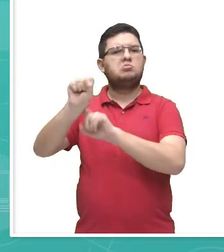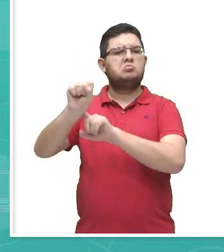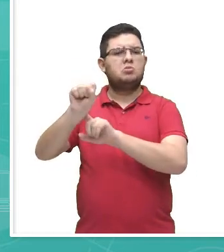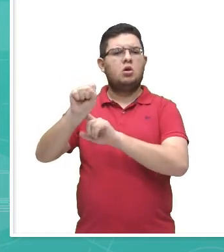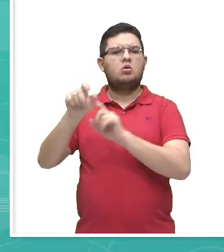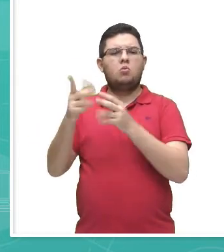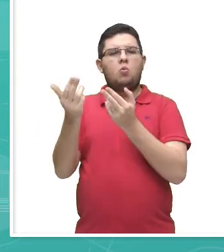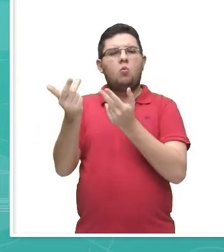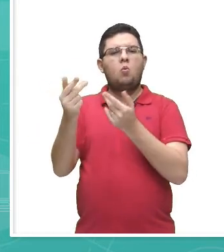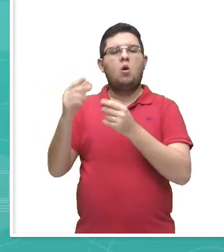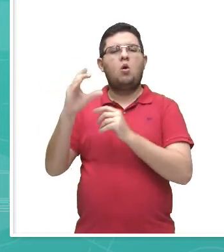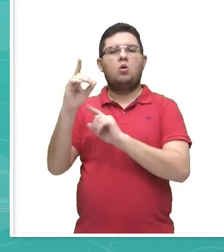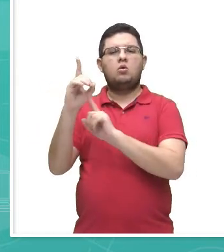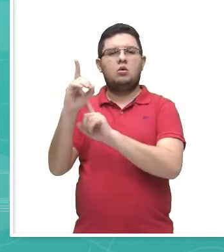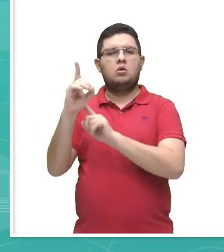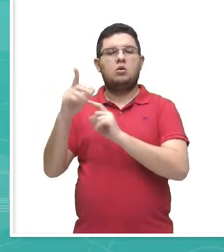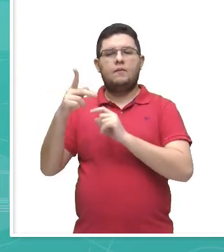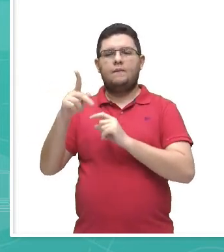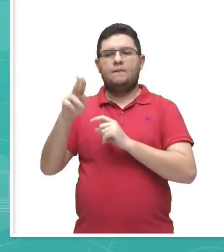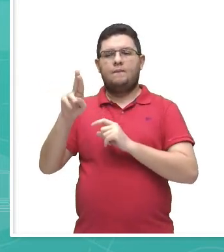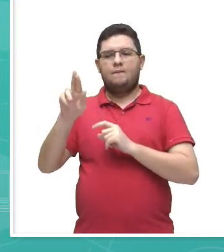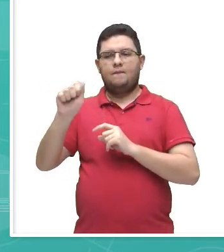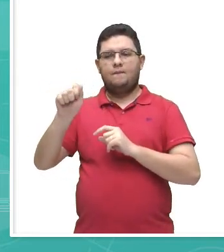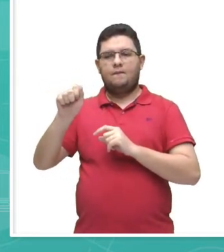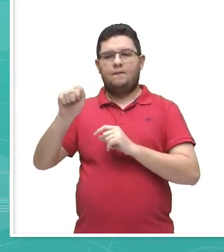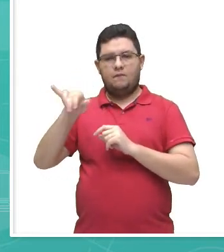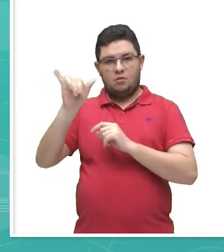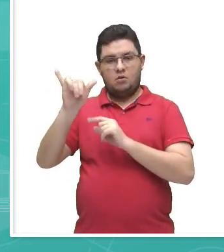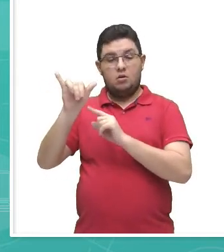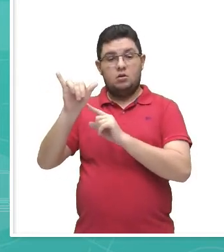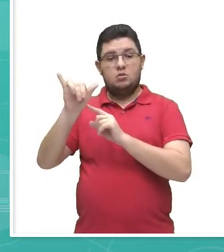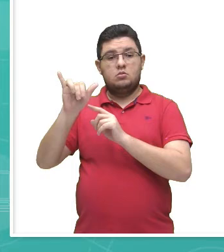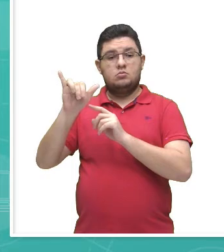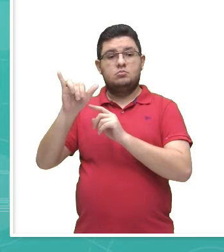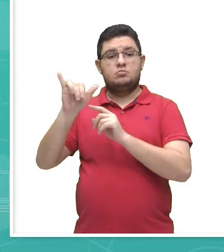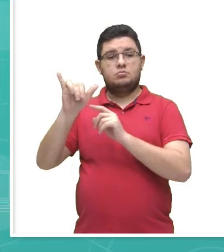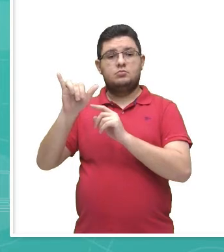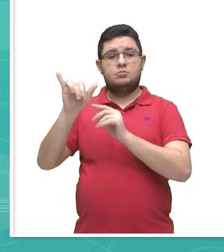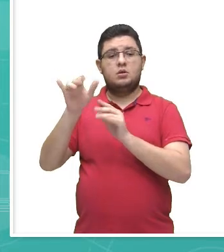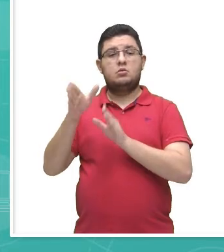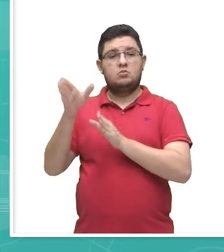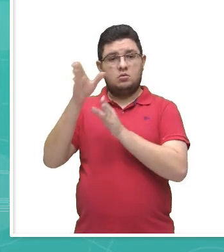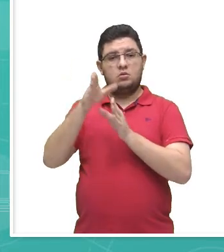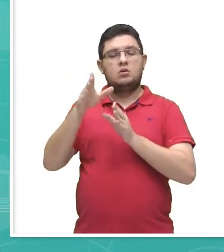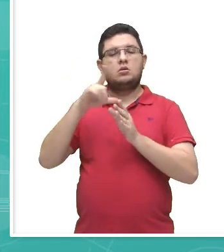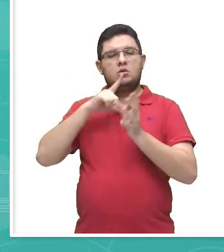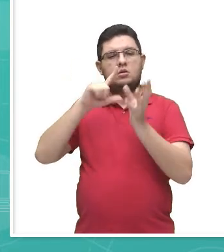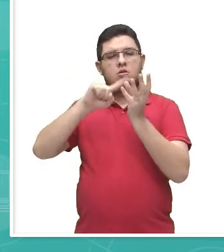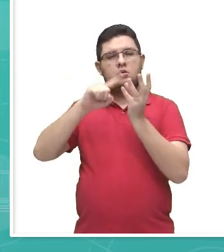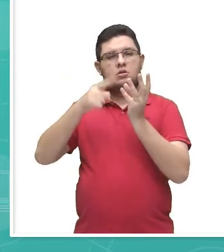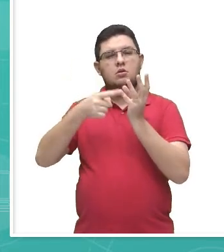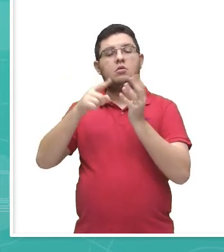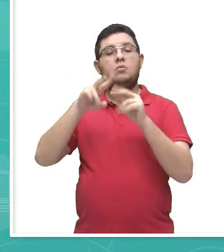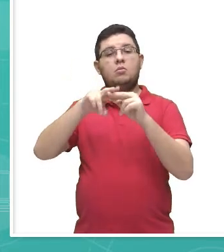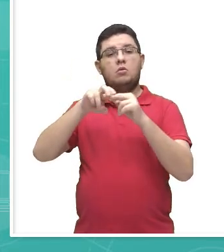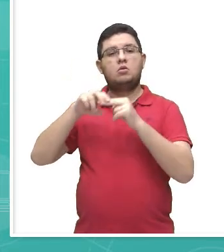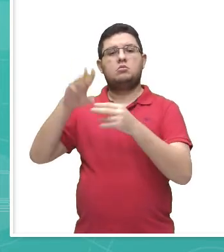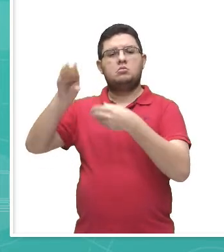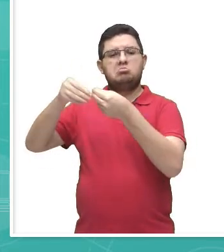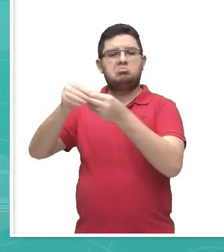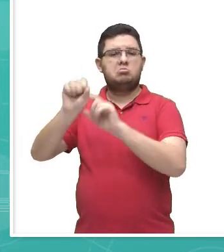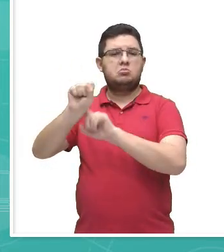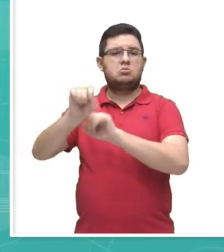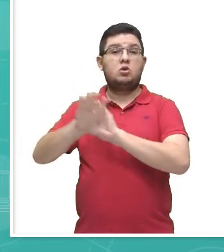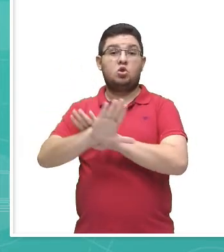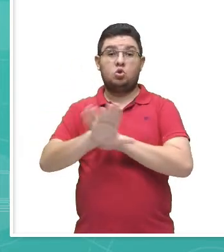verbo pray, né, eu tenho o Y e antes dele eu tenho, então, uma vogal. Nesse caso, também é